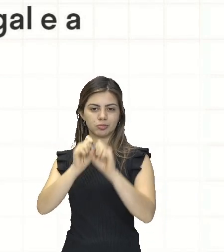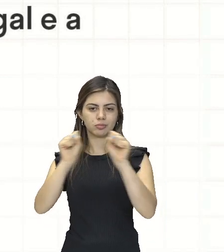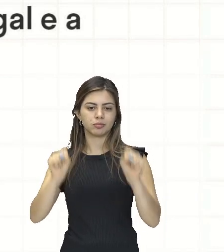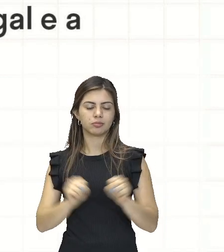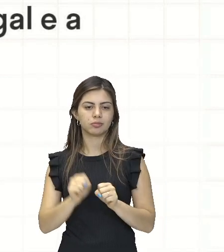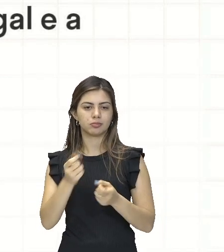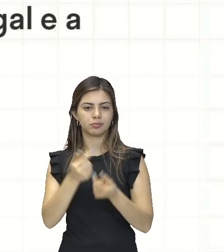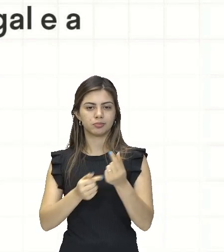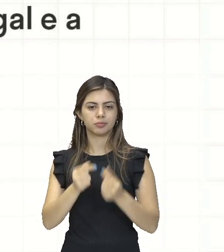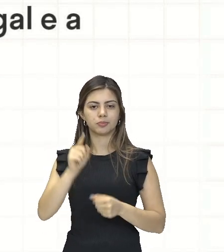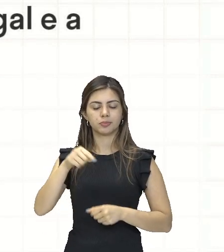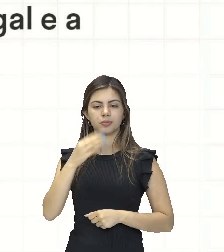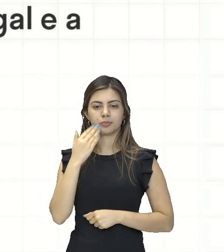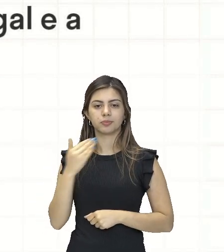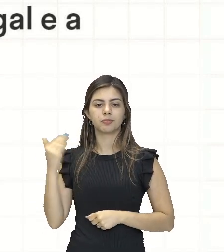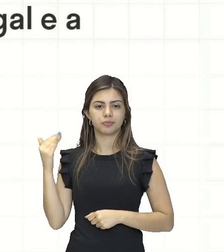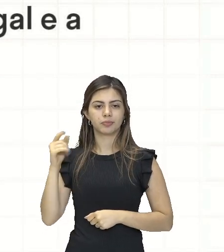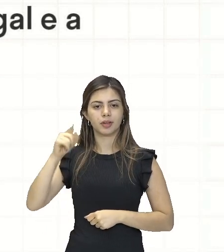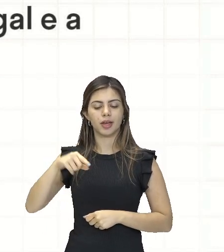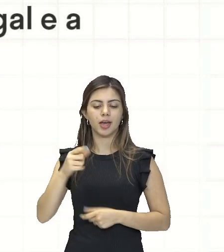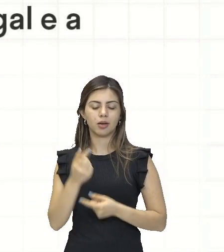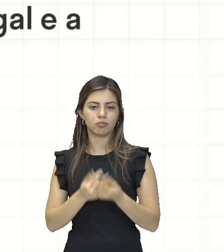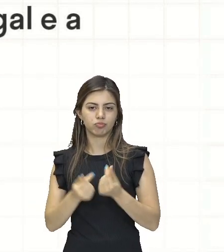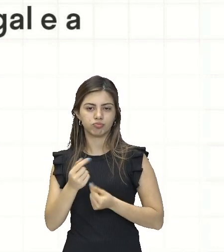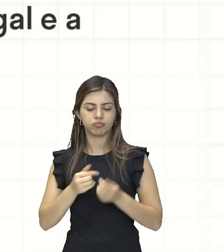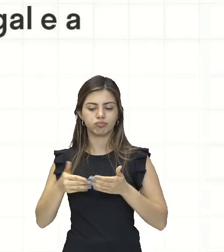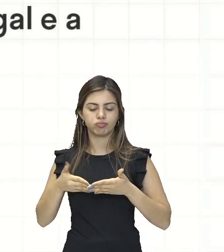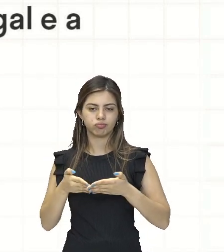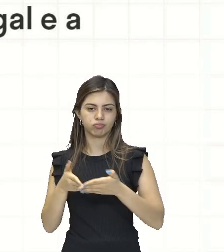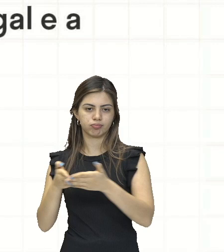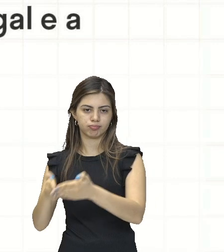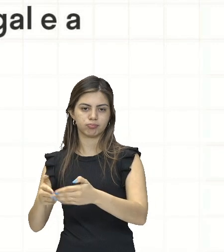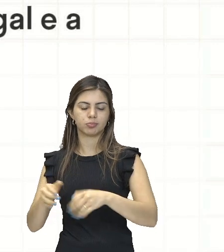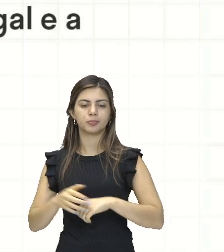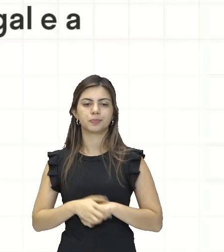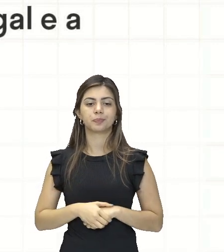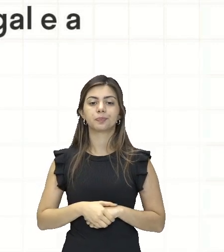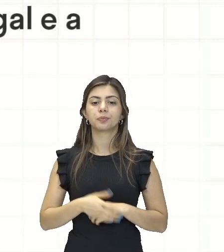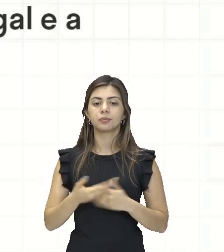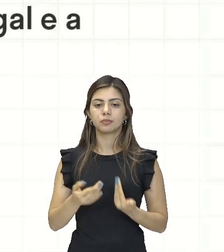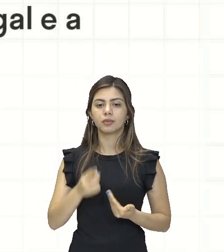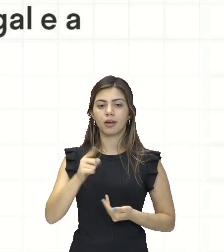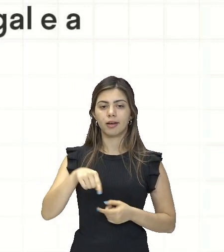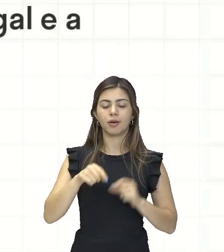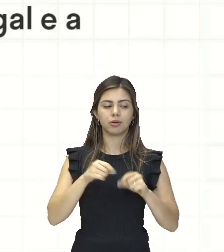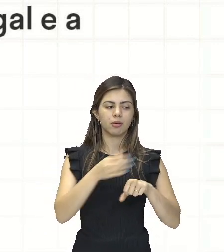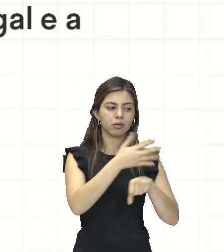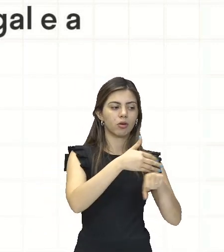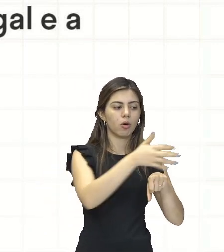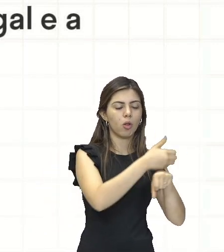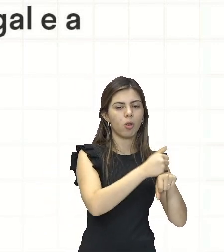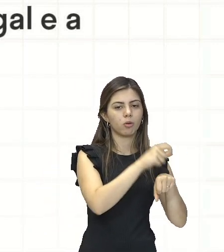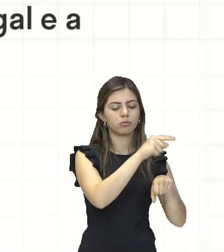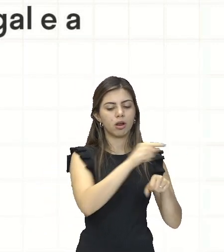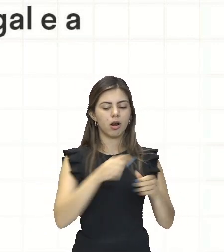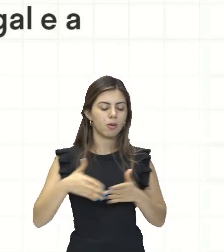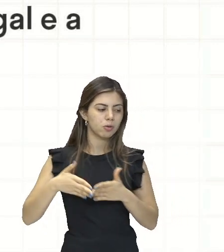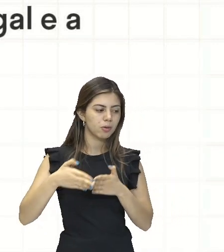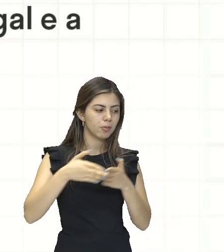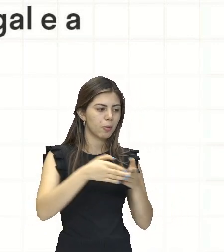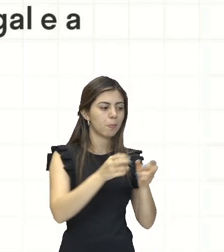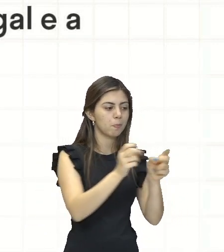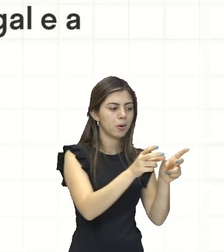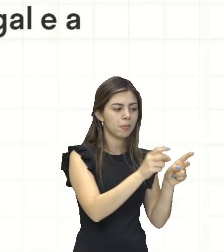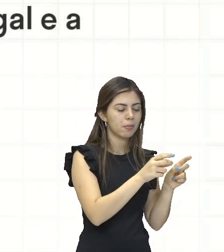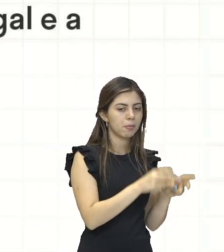o comercial ou o marítimo. Comercializar mercadorias nas colônias, vai adotar aí